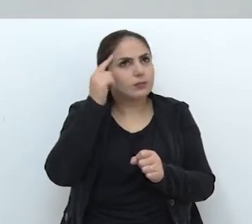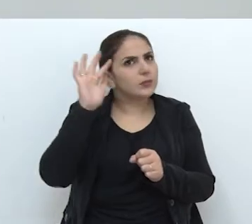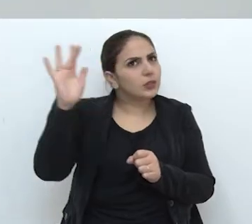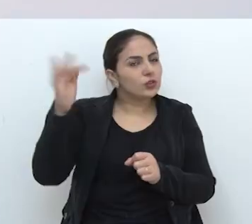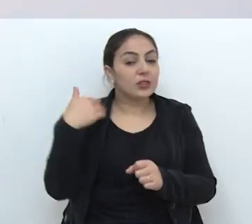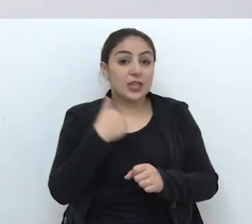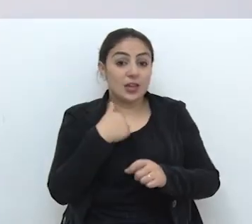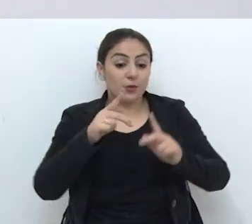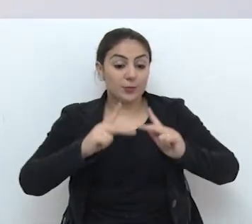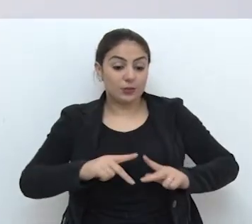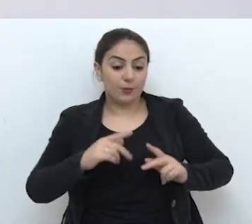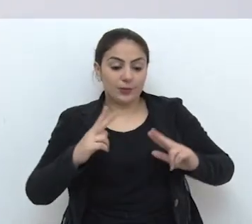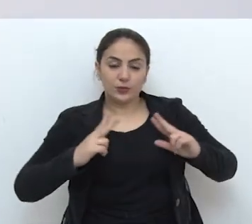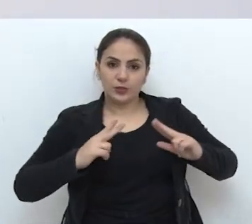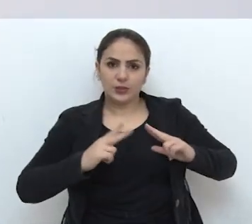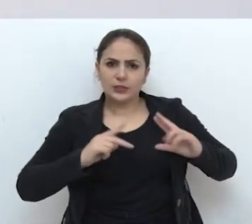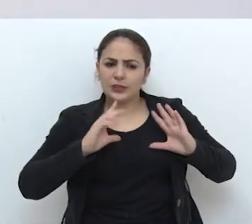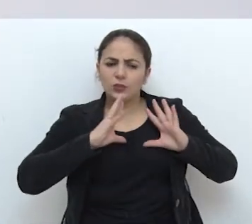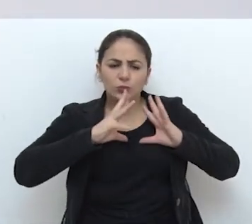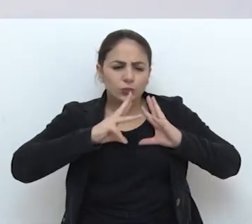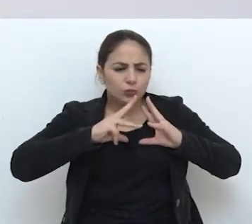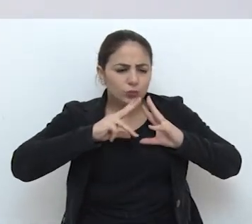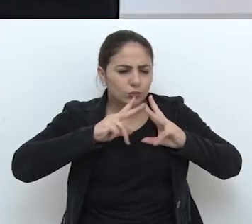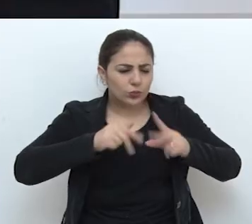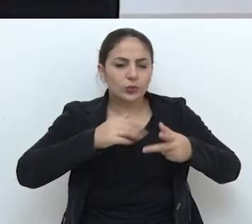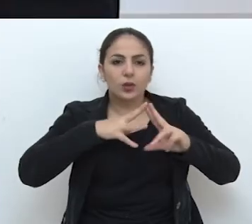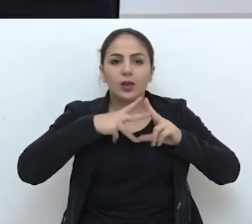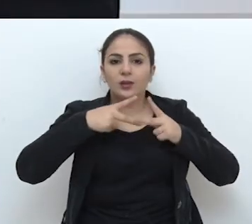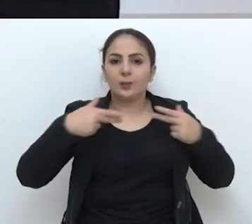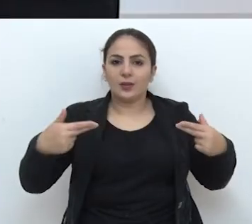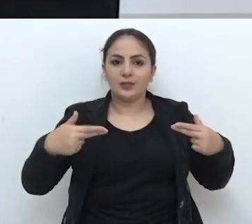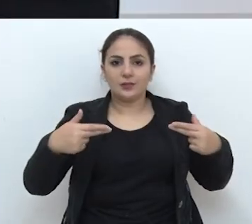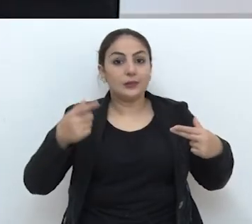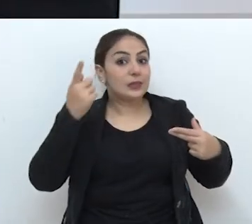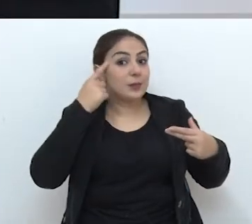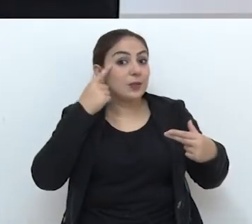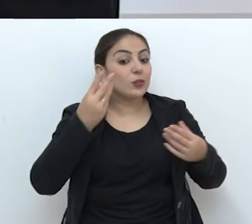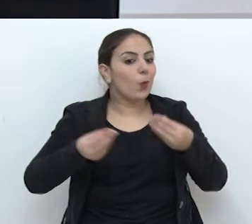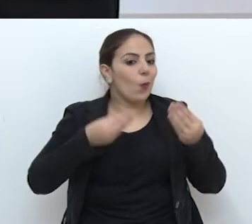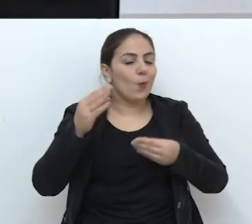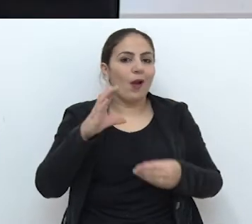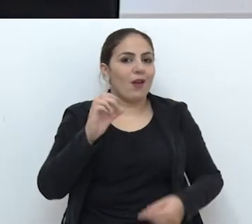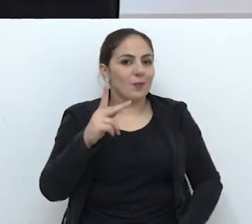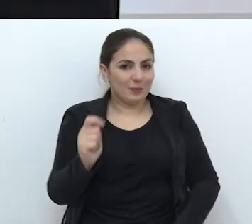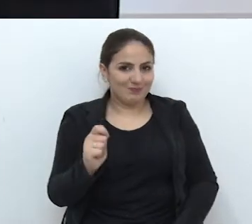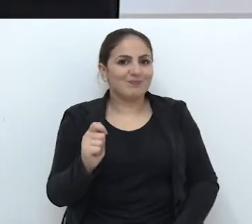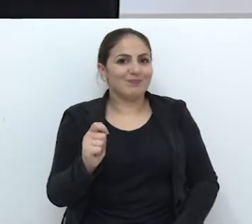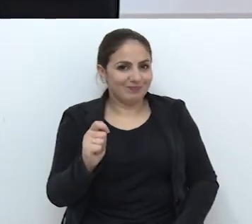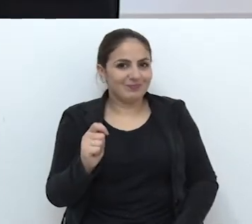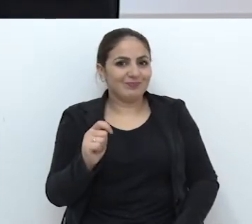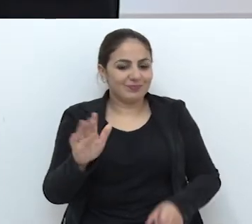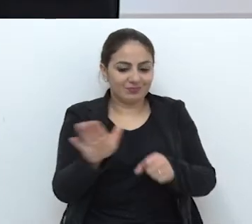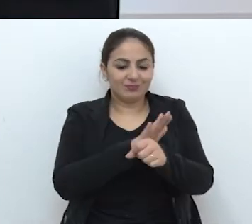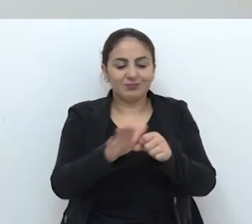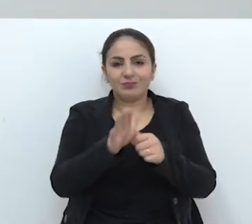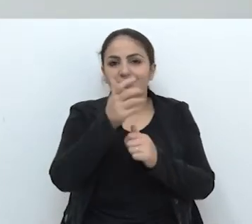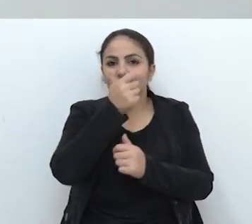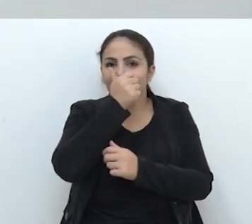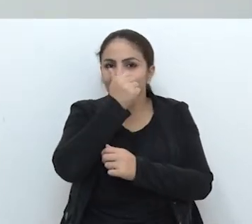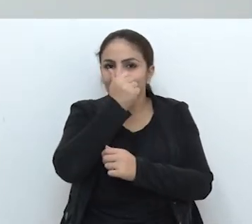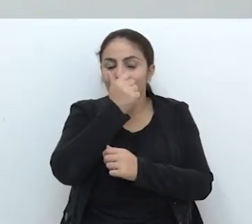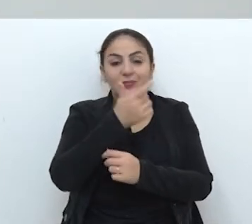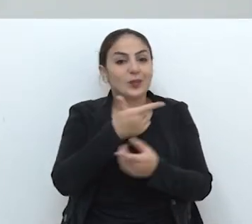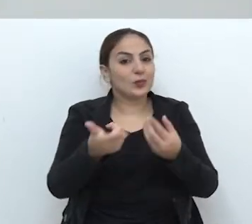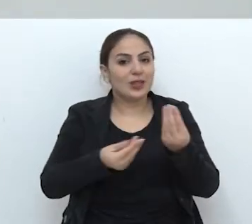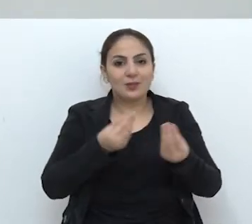eu como pessoa física tenho todos esses animais, então tu imagina como está lá no CAPA, né? Tá, superlotação,